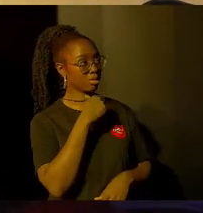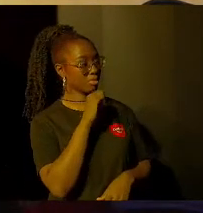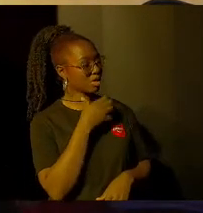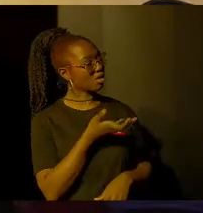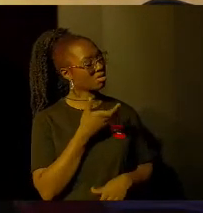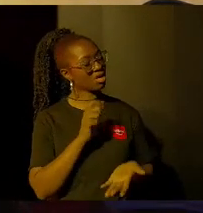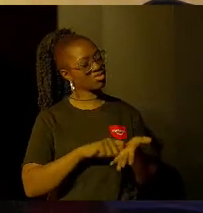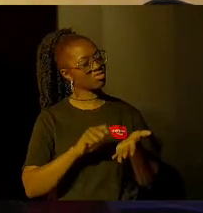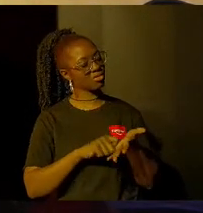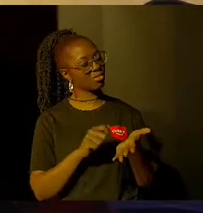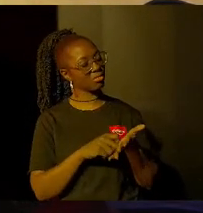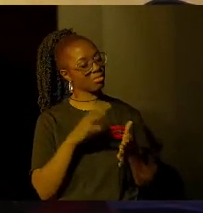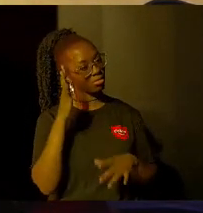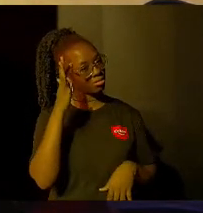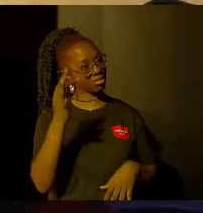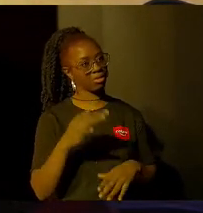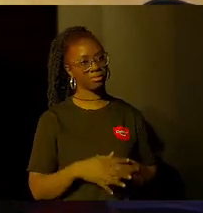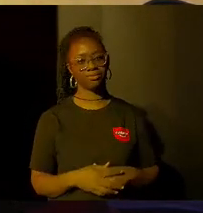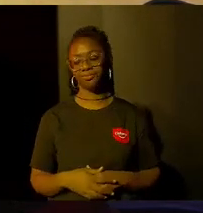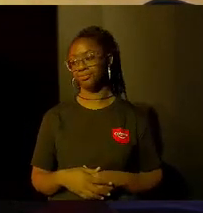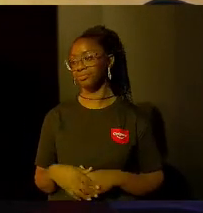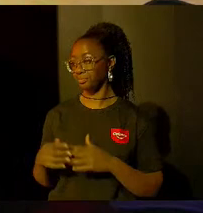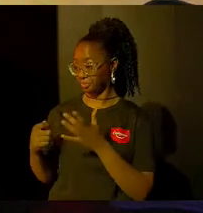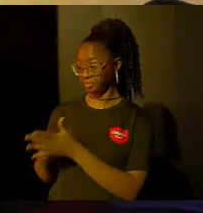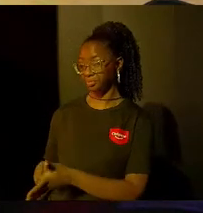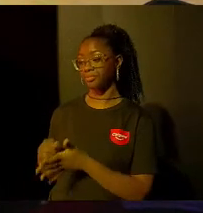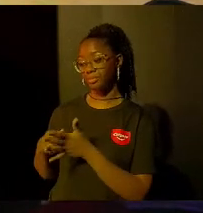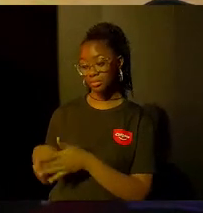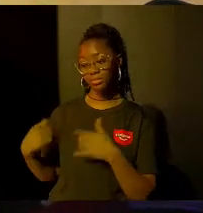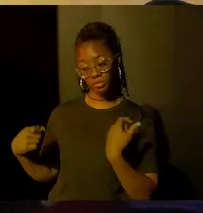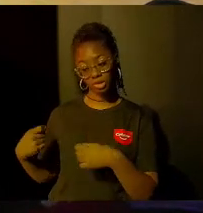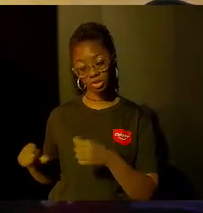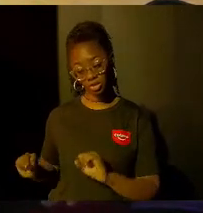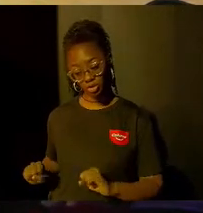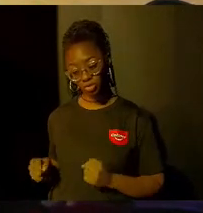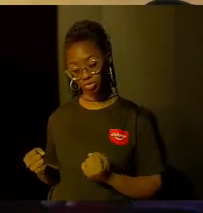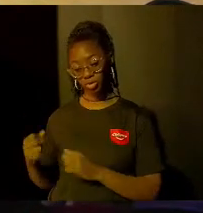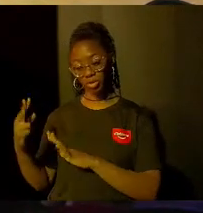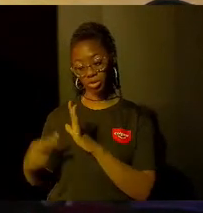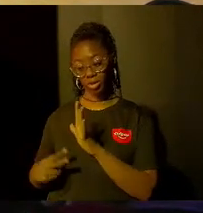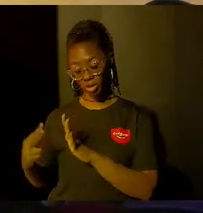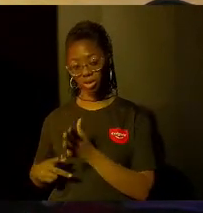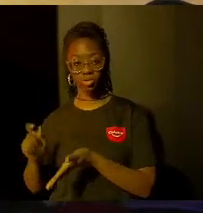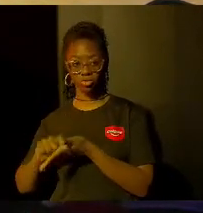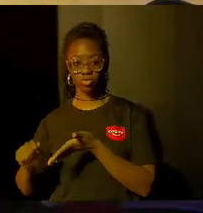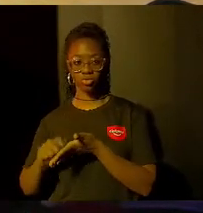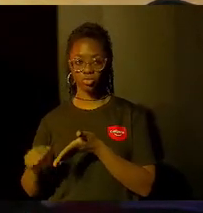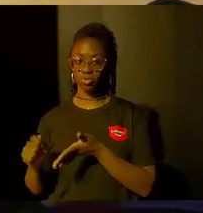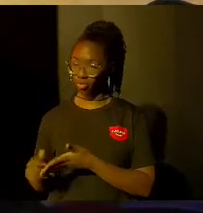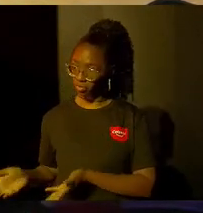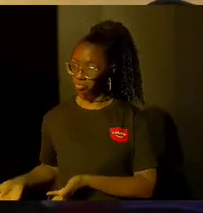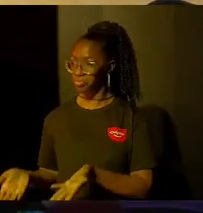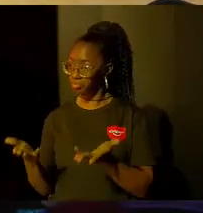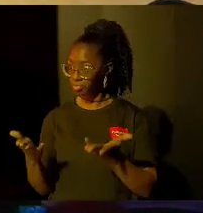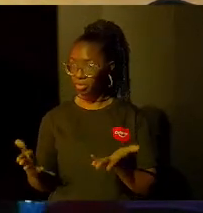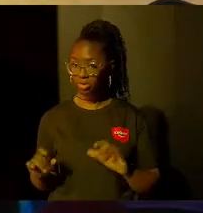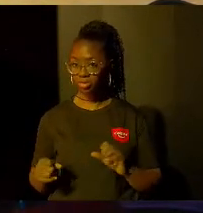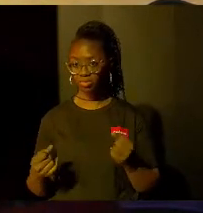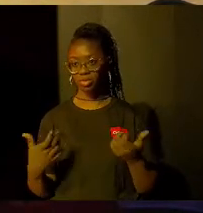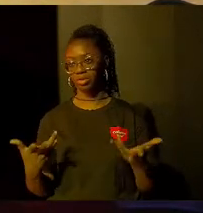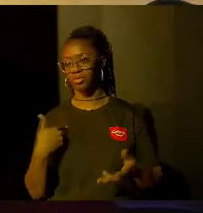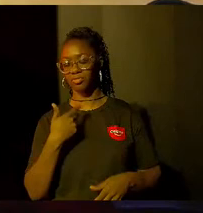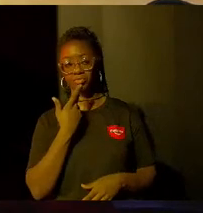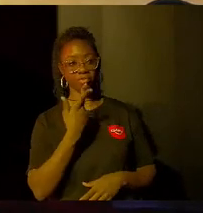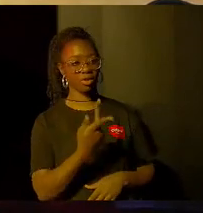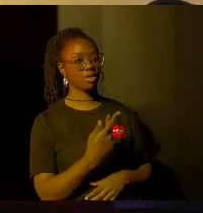quero ser escritor um dia ela também disse persevera se você quer ler e escreve dá cara para bater e aí eu comecei a chegar